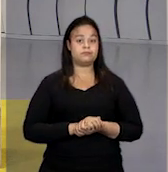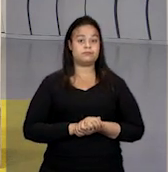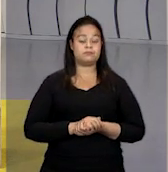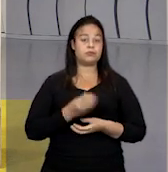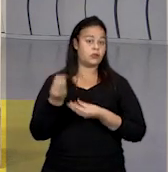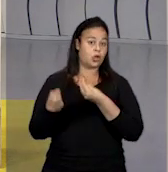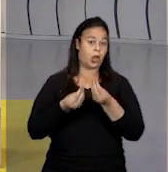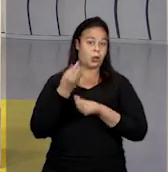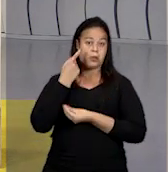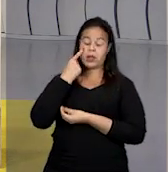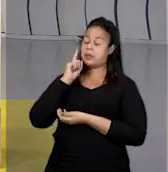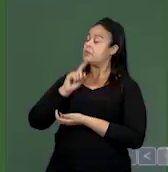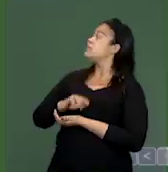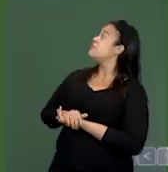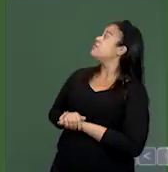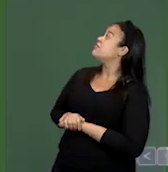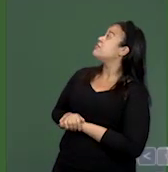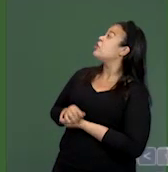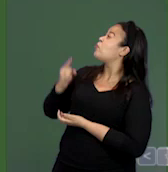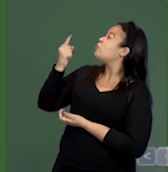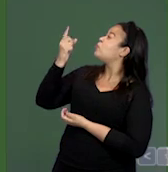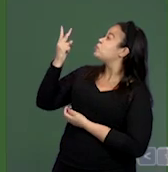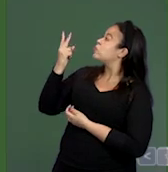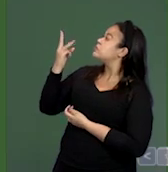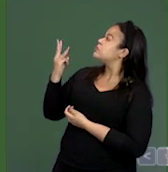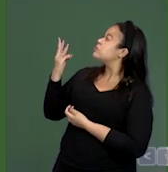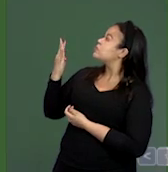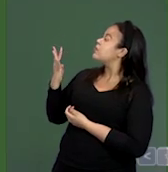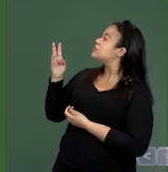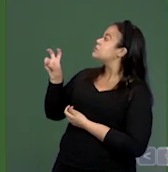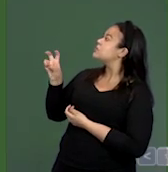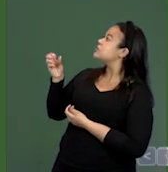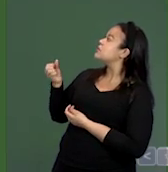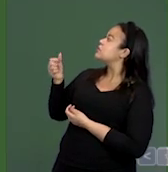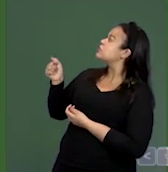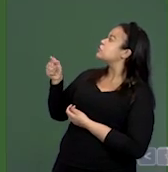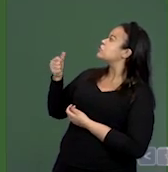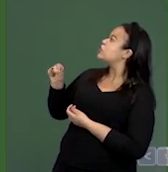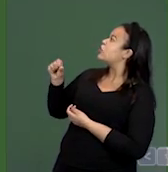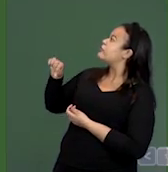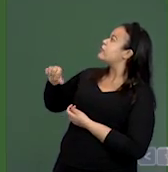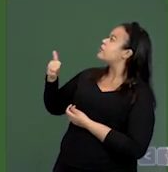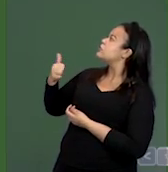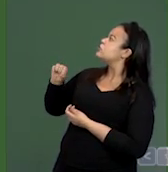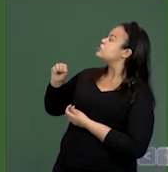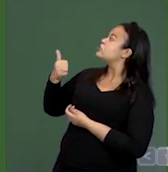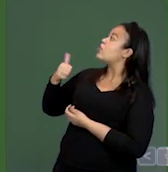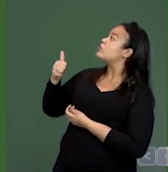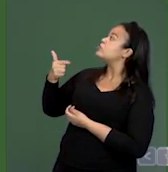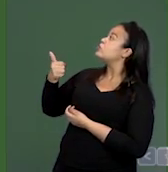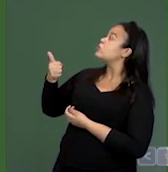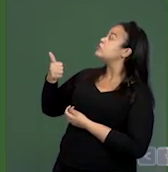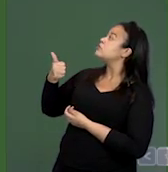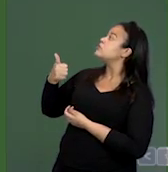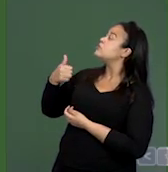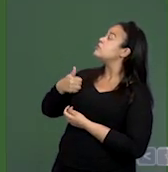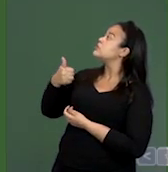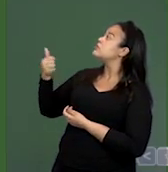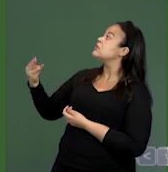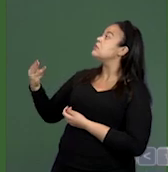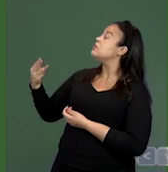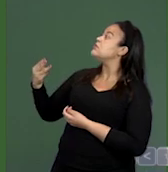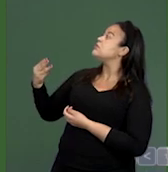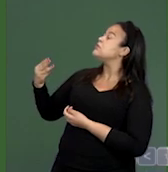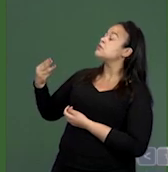seguinte forma. 1, 2, 3, 4, 5, 6, 7, 8, 9, 10, 11, 12,